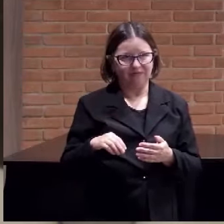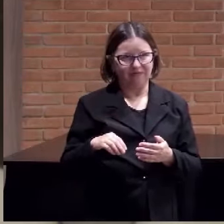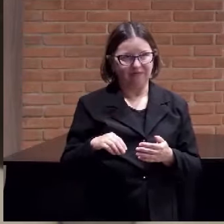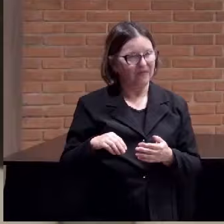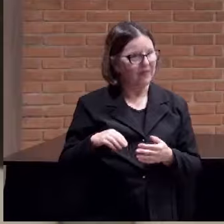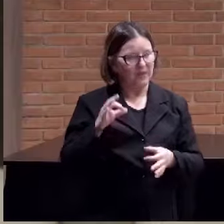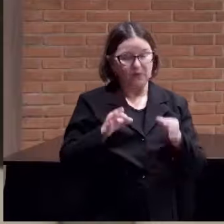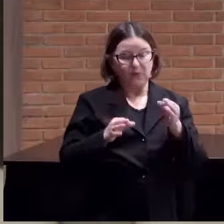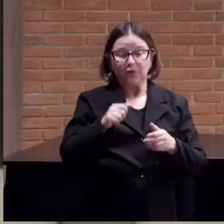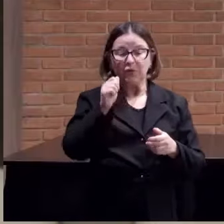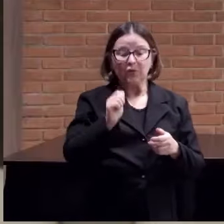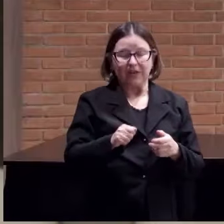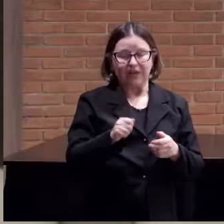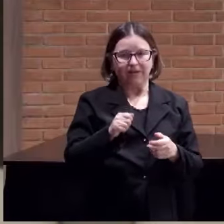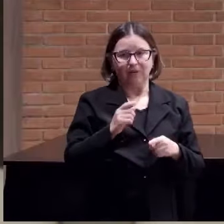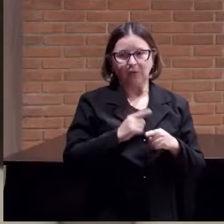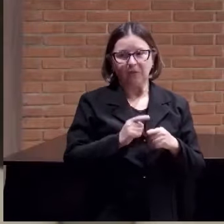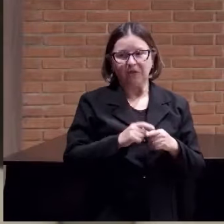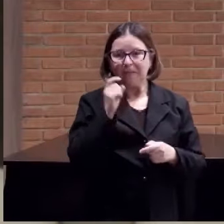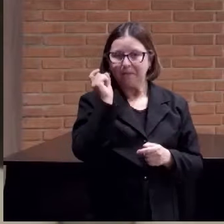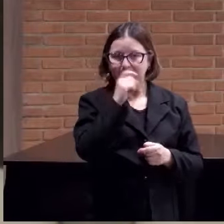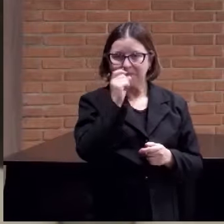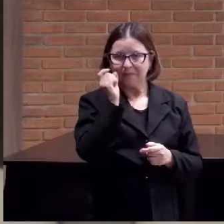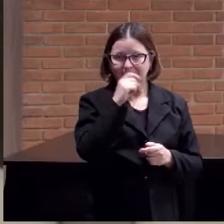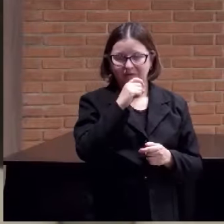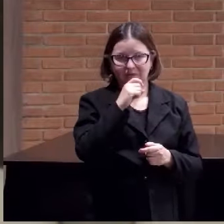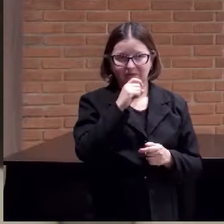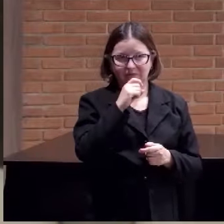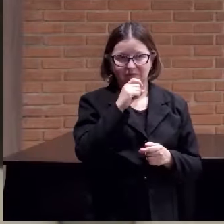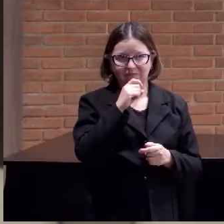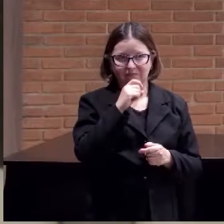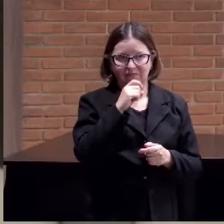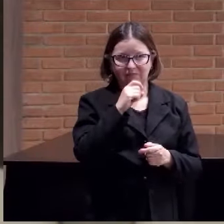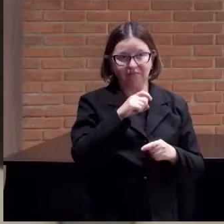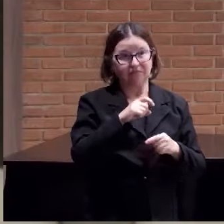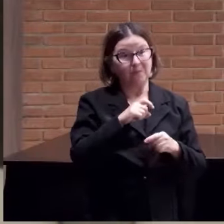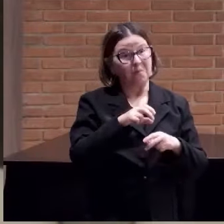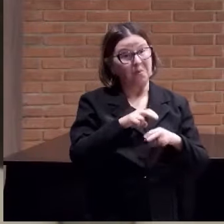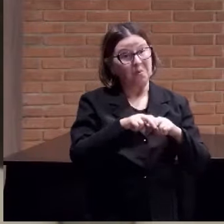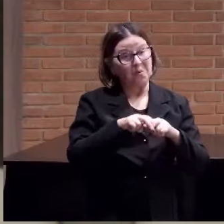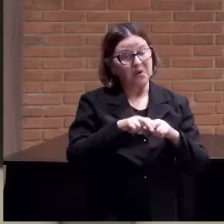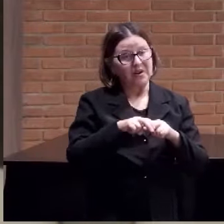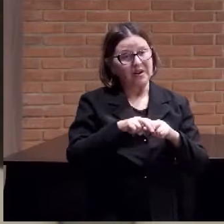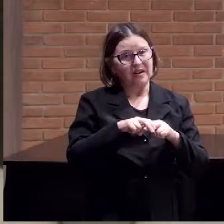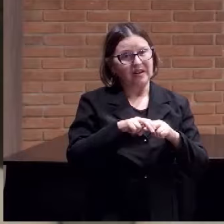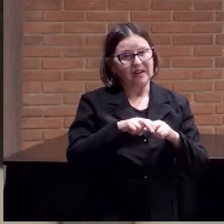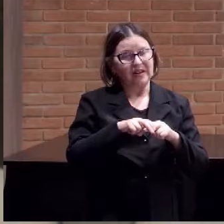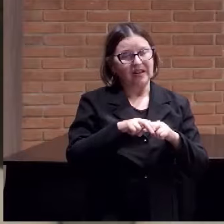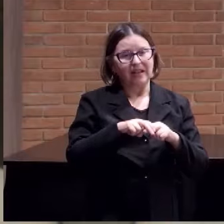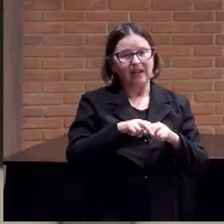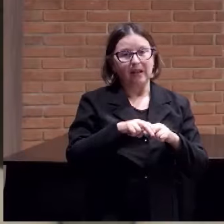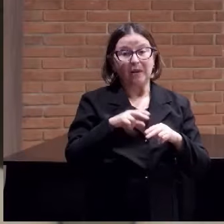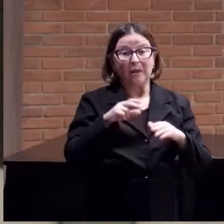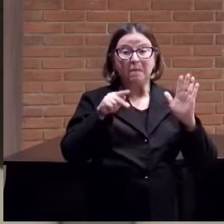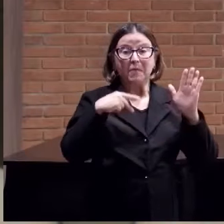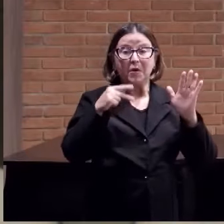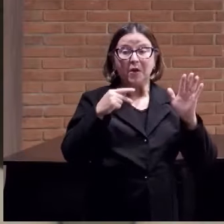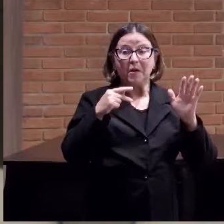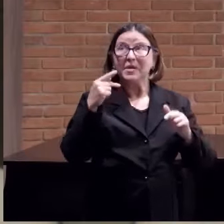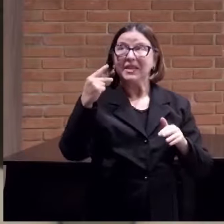julgado por ter mentido ou ter prometido ao seu povo